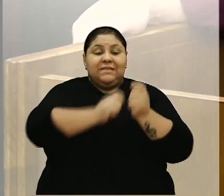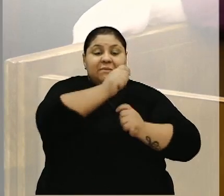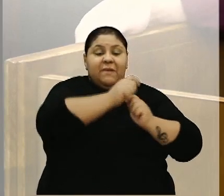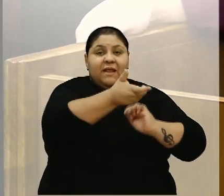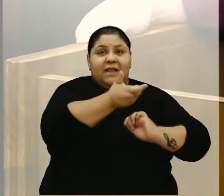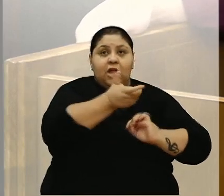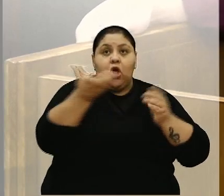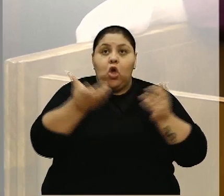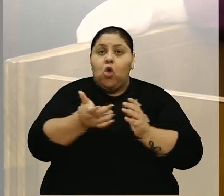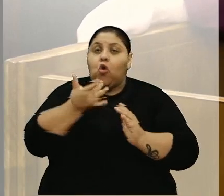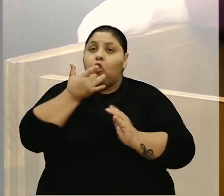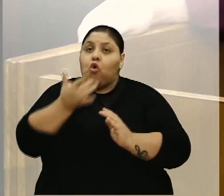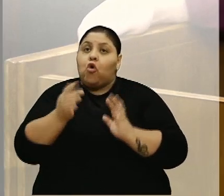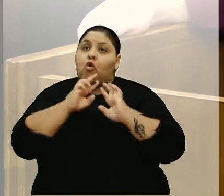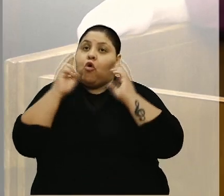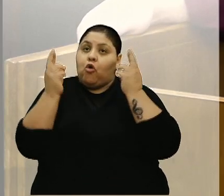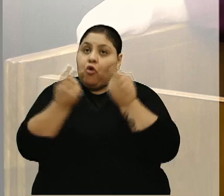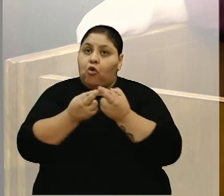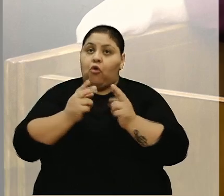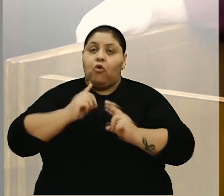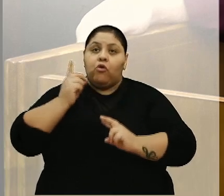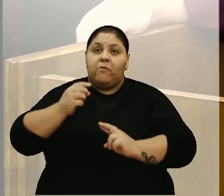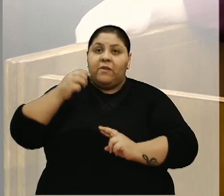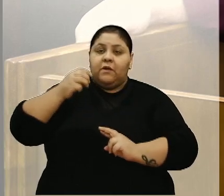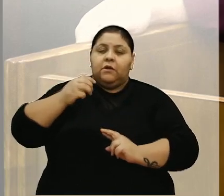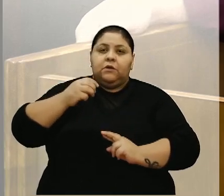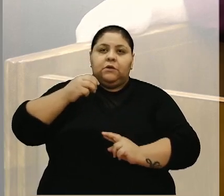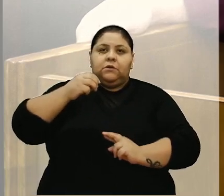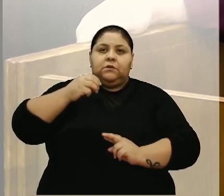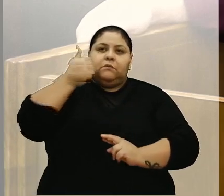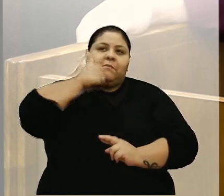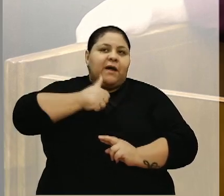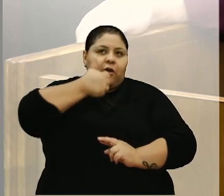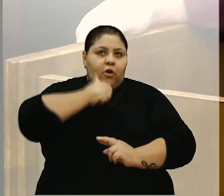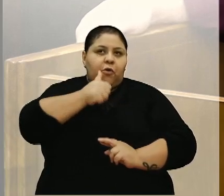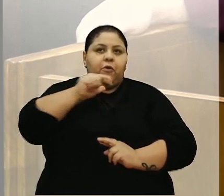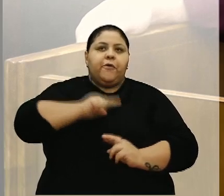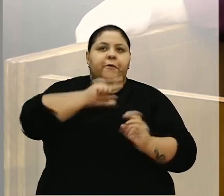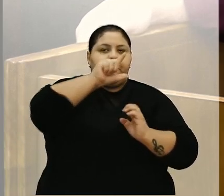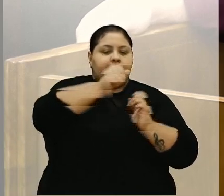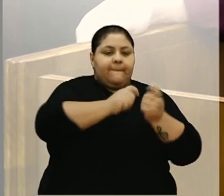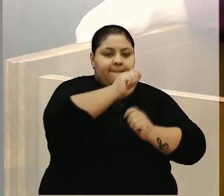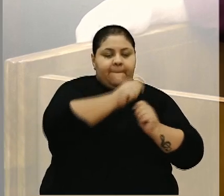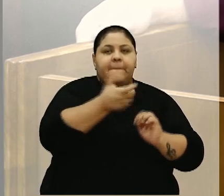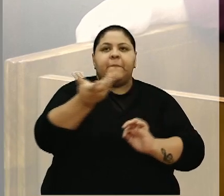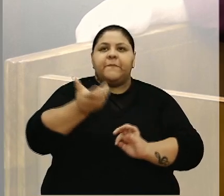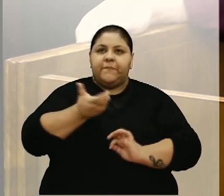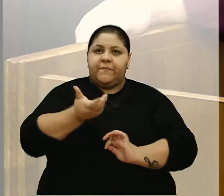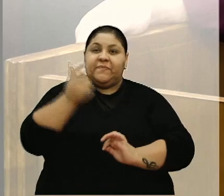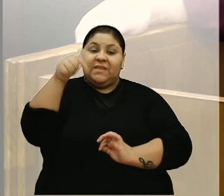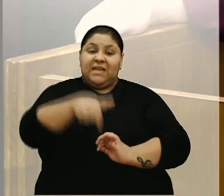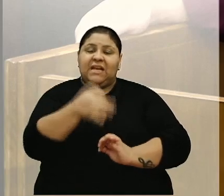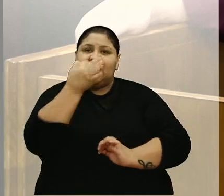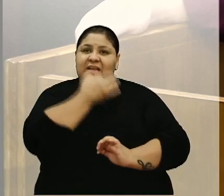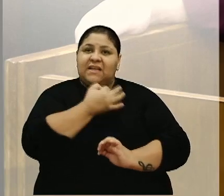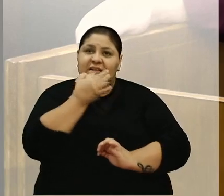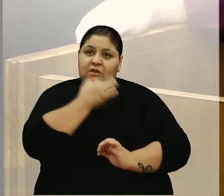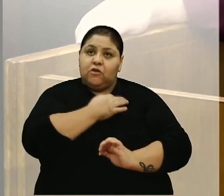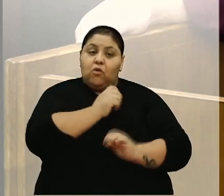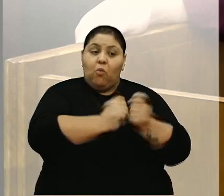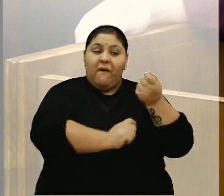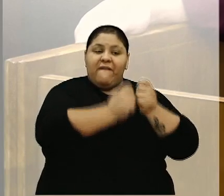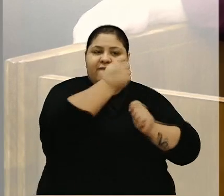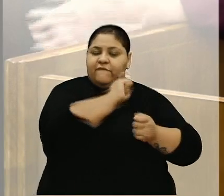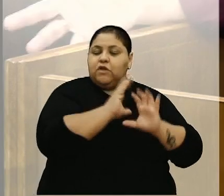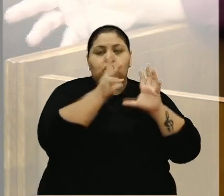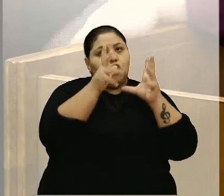Hoje à tarde eu vou fazer uma reunião com o deputado Marcon, que já tem uma empresa interessada em colocar aqui em Caxias a fábrica. Tudo